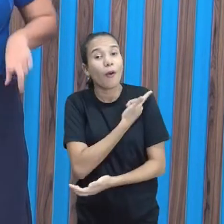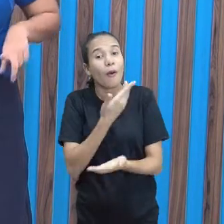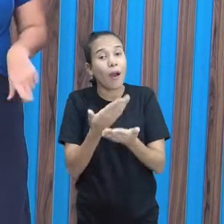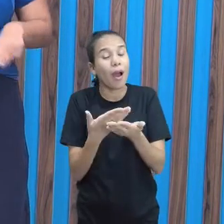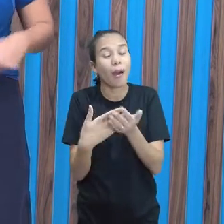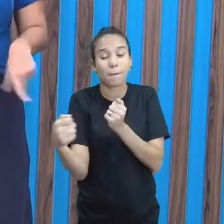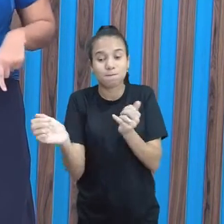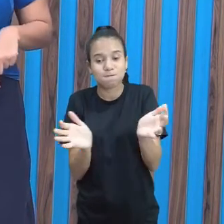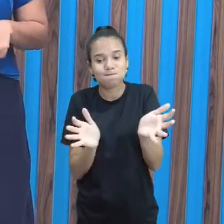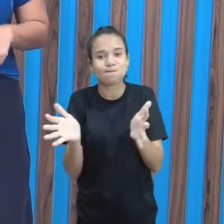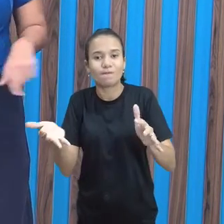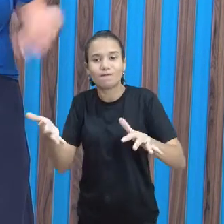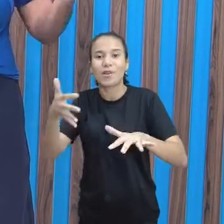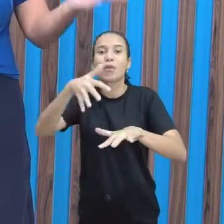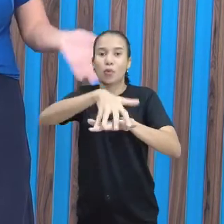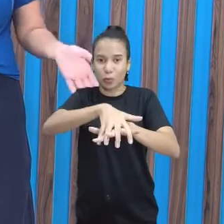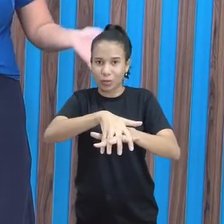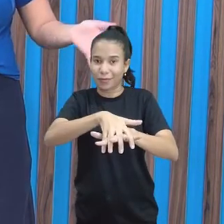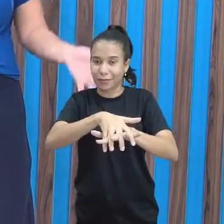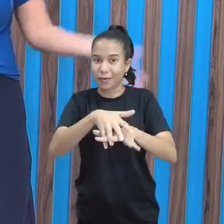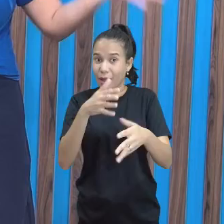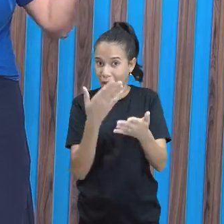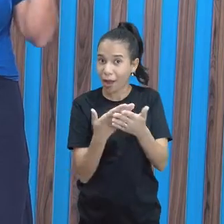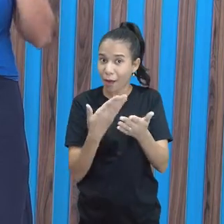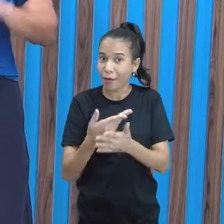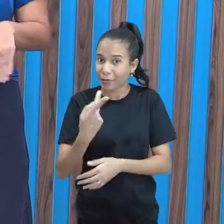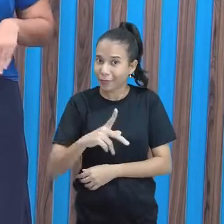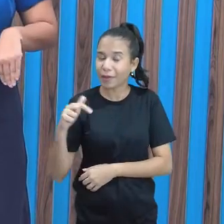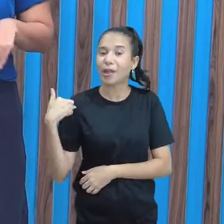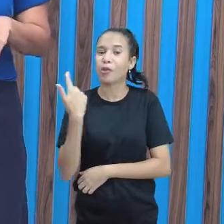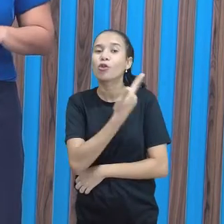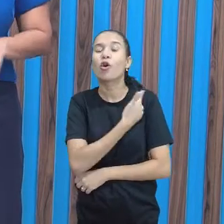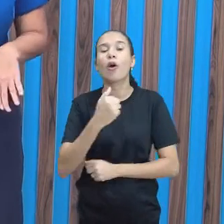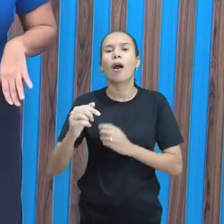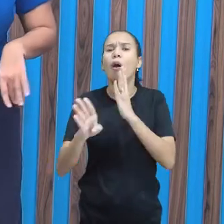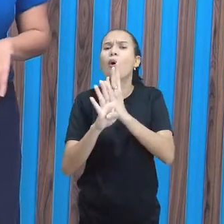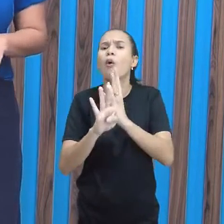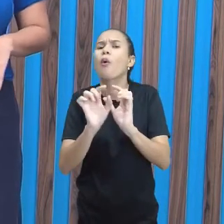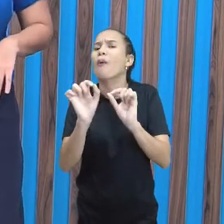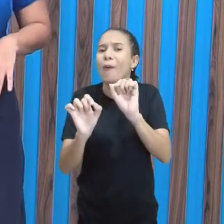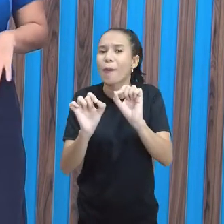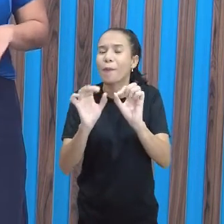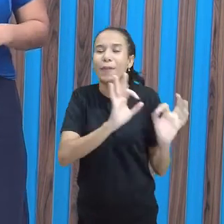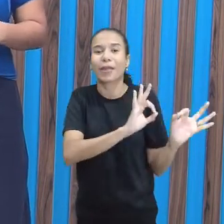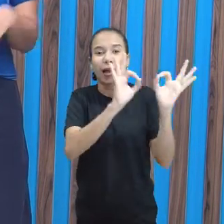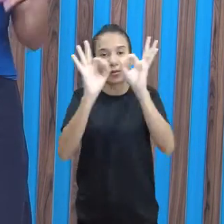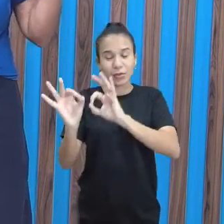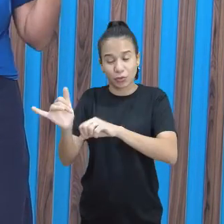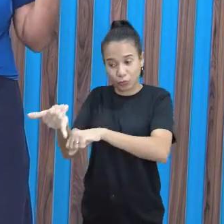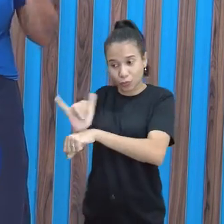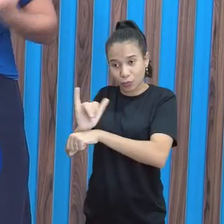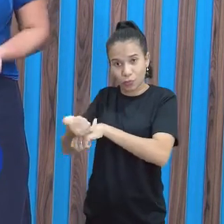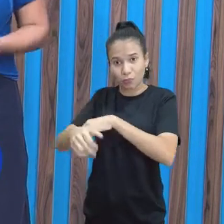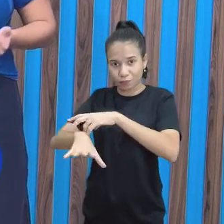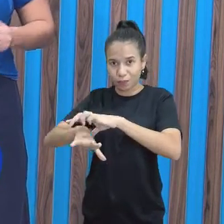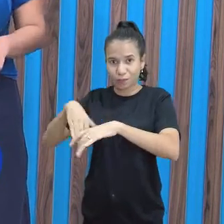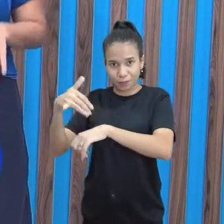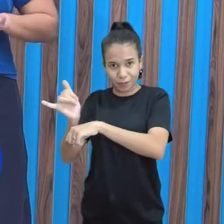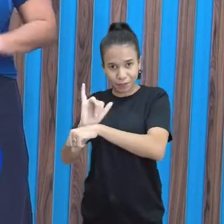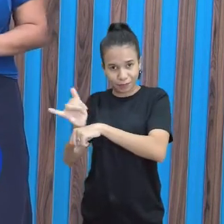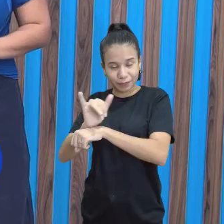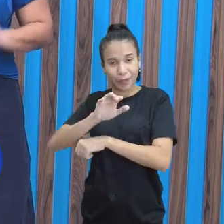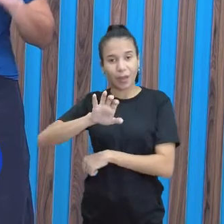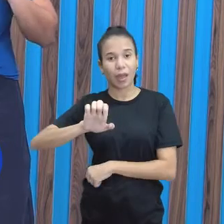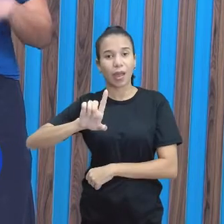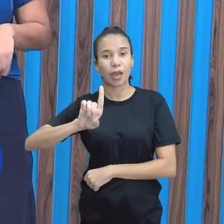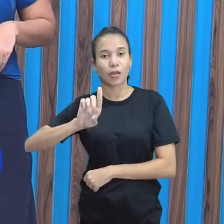mais acessíveis. Aulas estas que a gente pode encontrar onde? No nosso canal do YouTube Educa Recife.